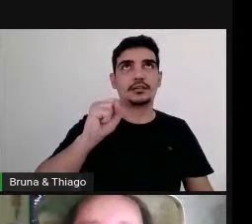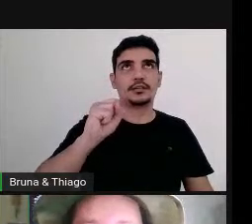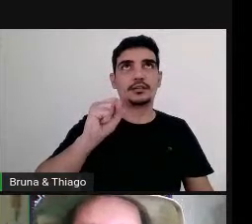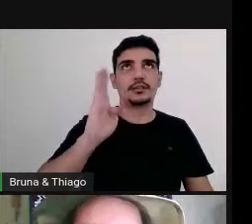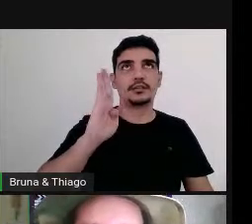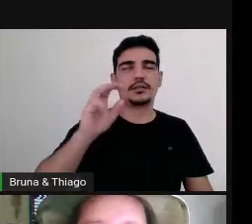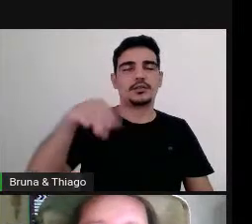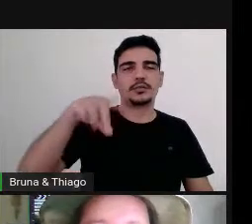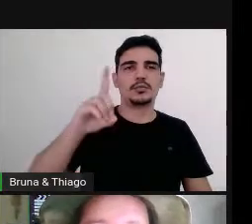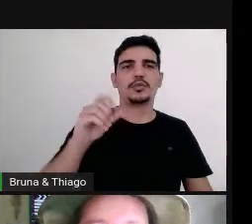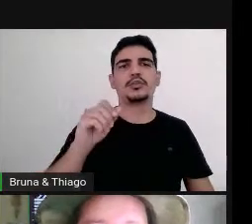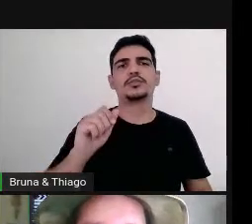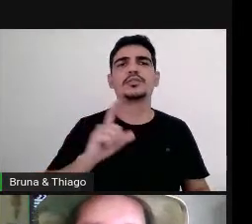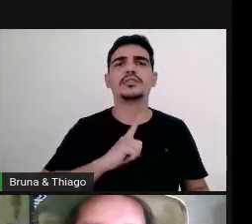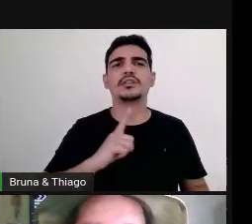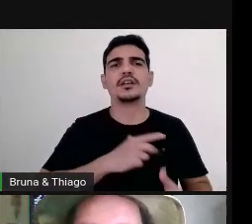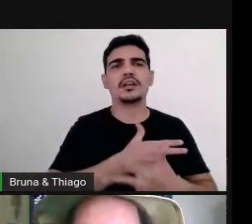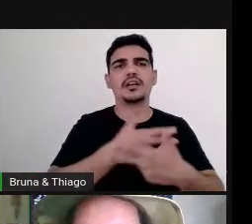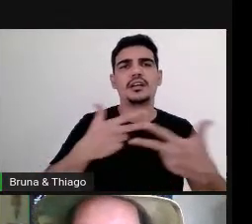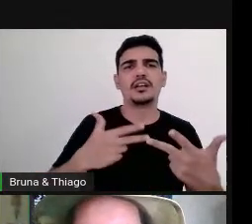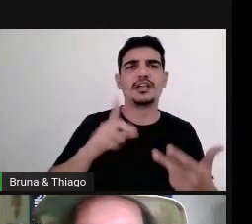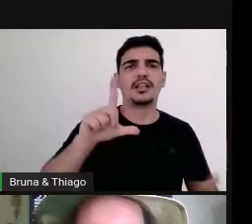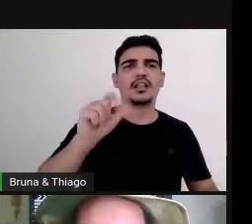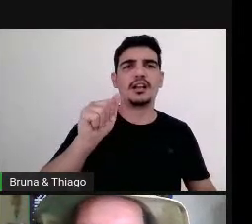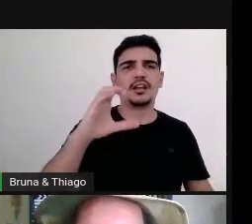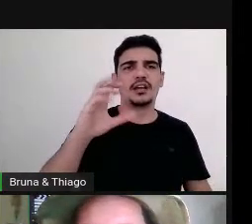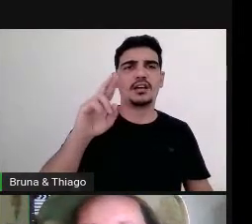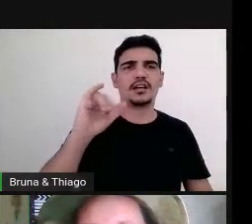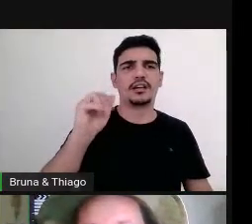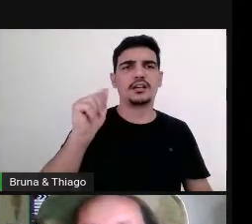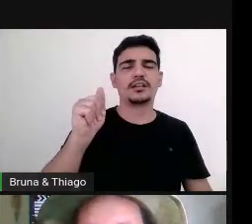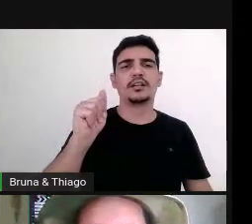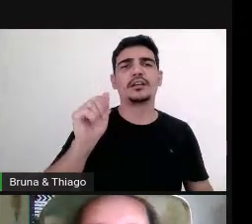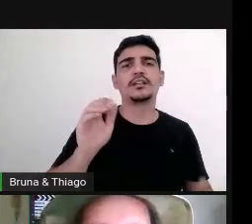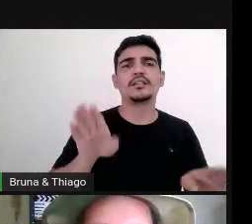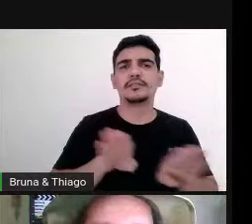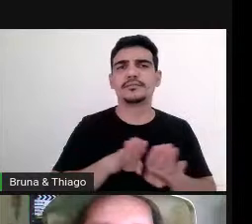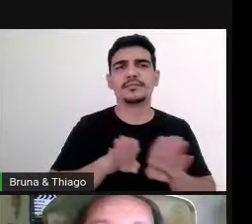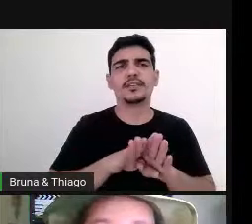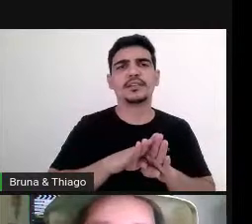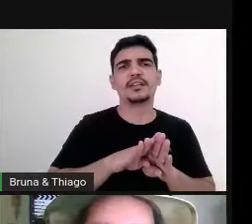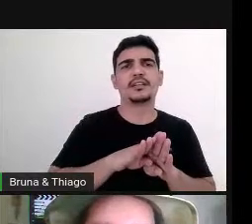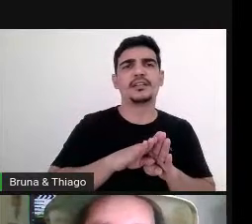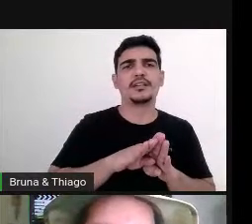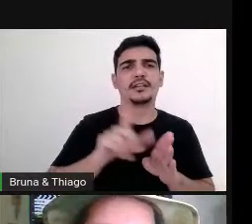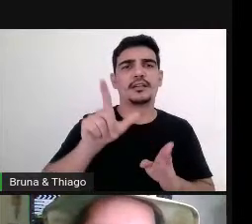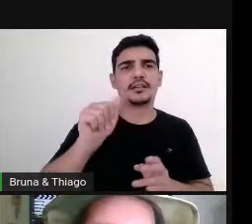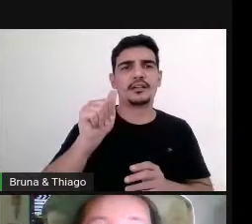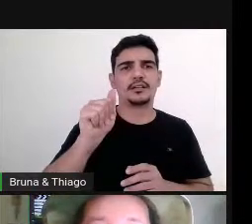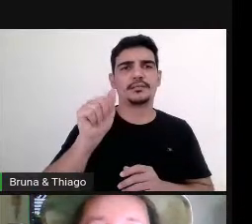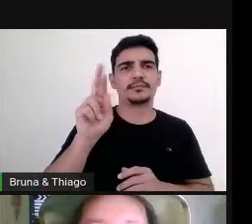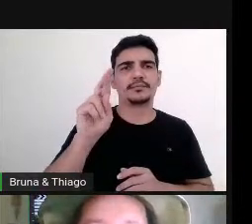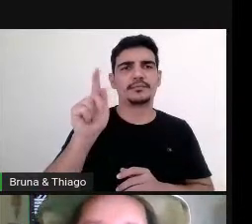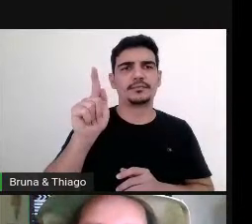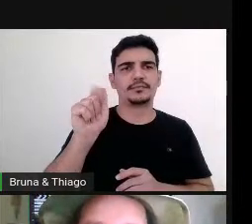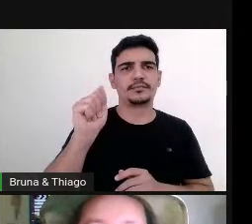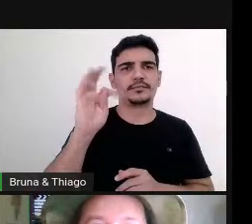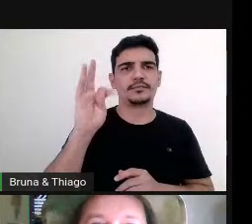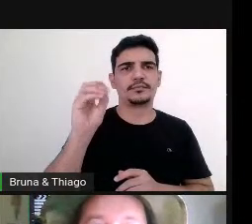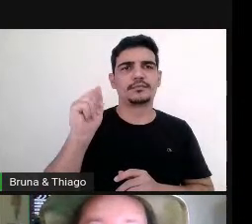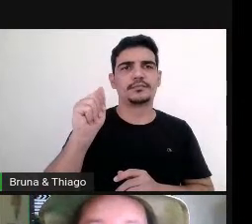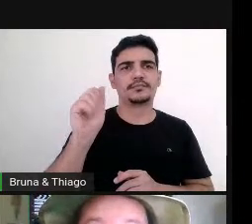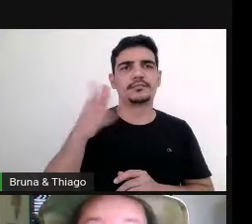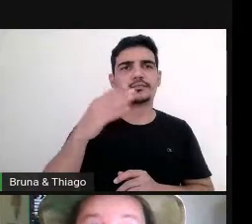formiga tucandira, o peixe mandi, lagarta de fogo, que o acidente é o erucismo. Eita, deu um spoiler.